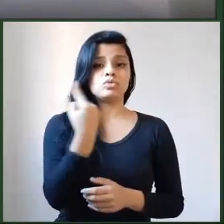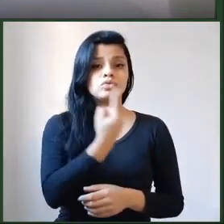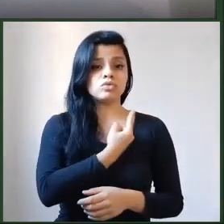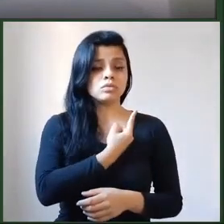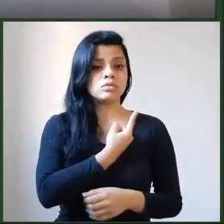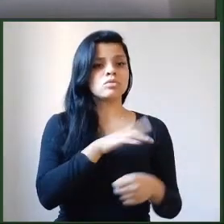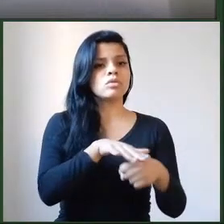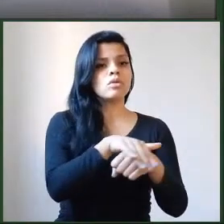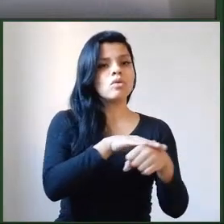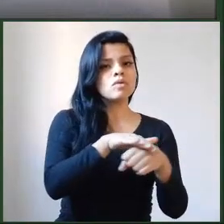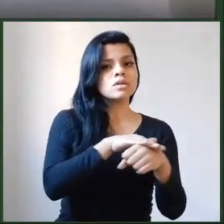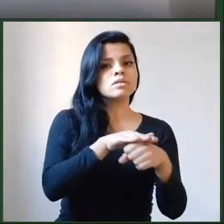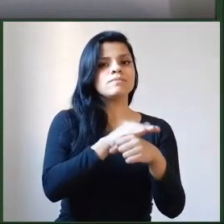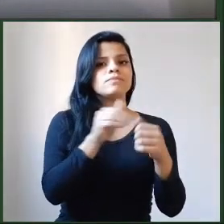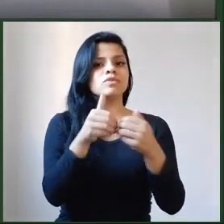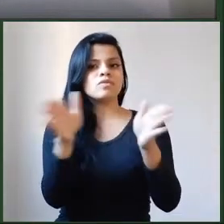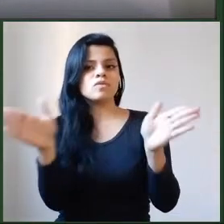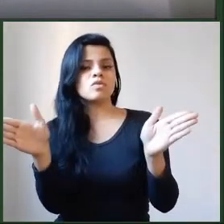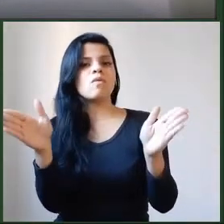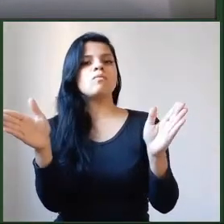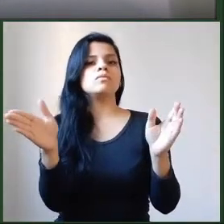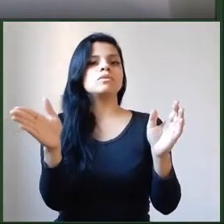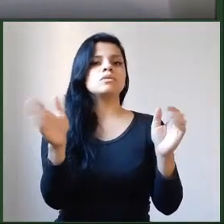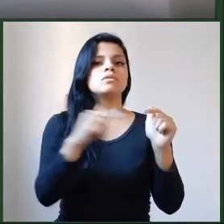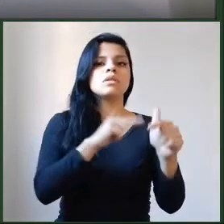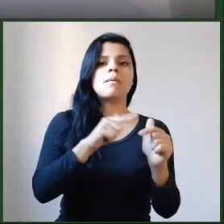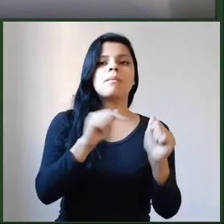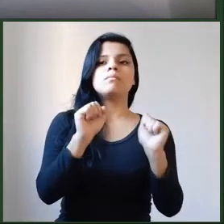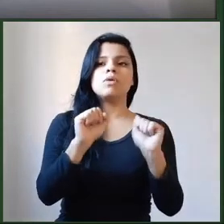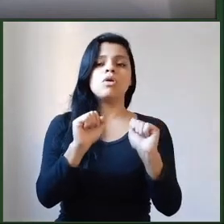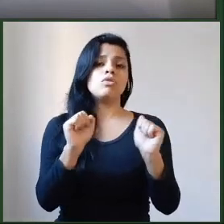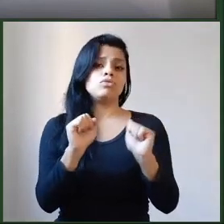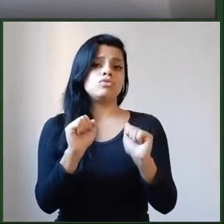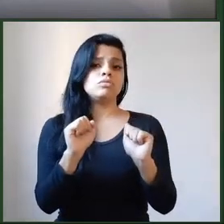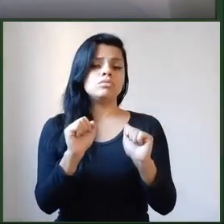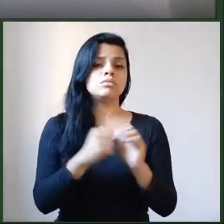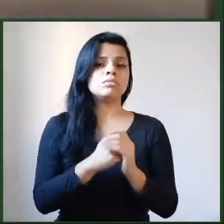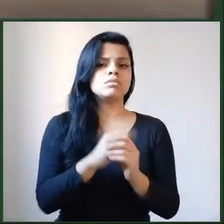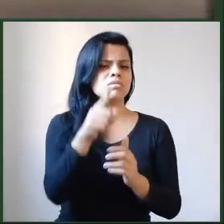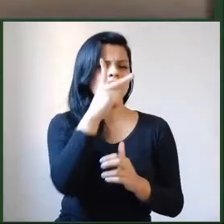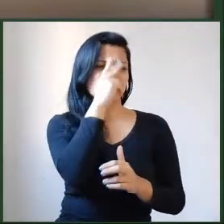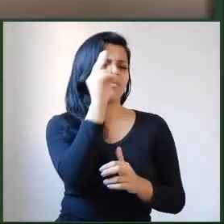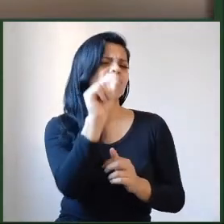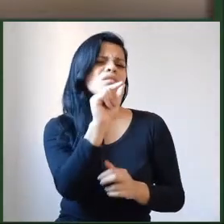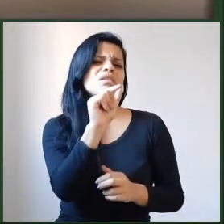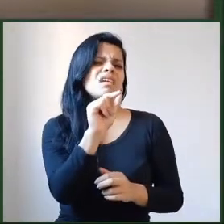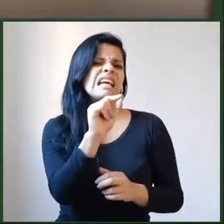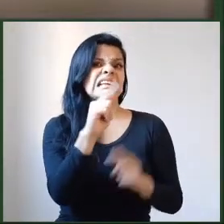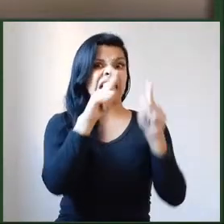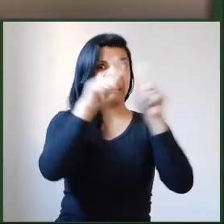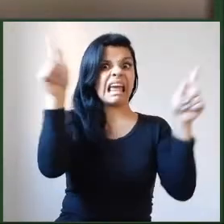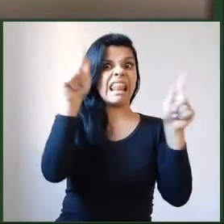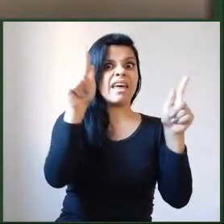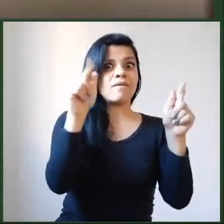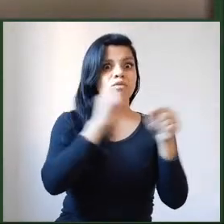se agravar, ele pode piorar? E como que você se sente a respeito disso? Eu acho que é muito